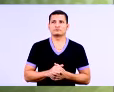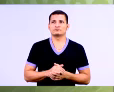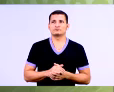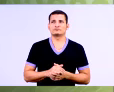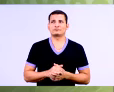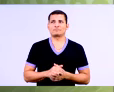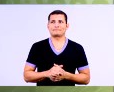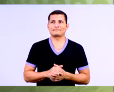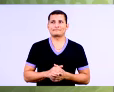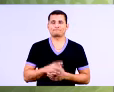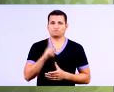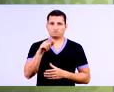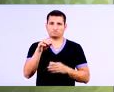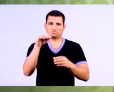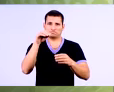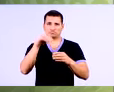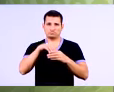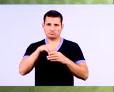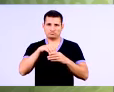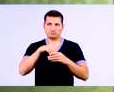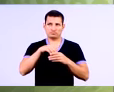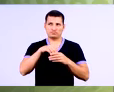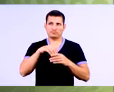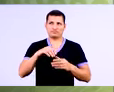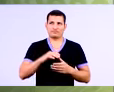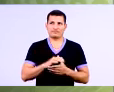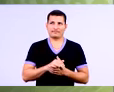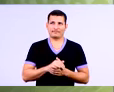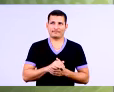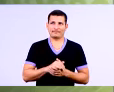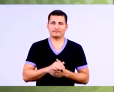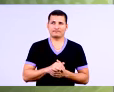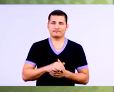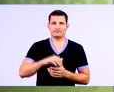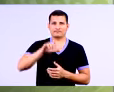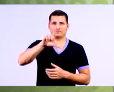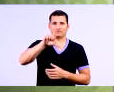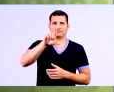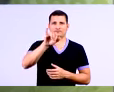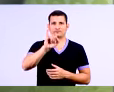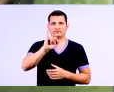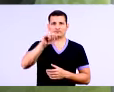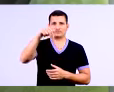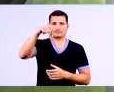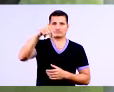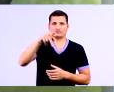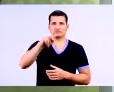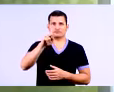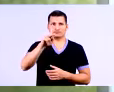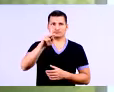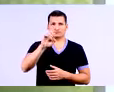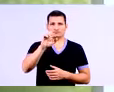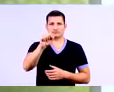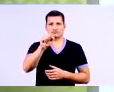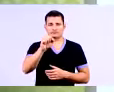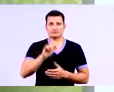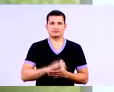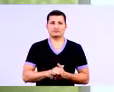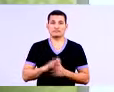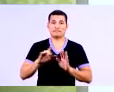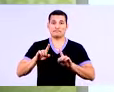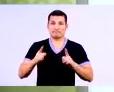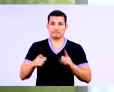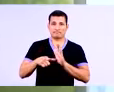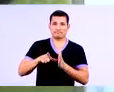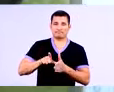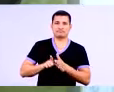já é dentro do tópico dos links. Mas antes eu queria que o professor Marcel,